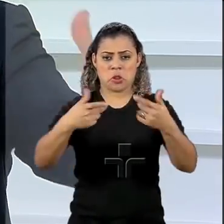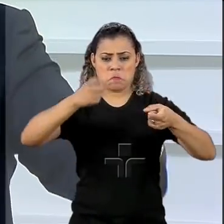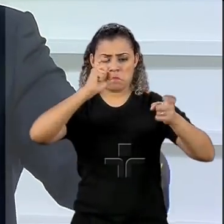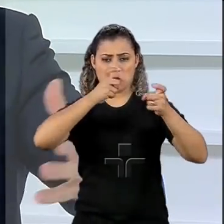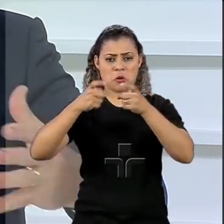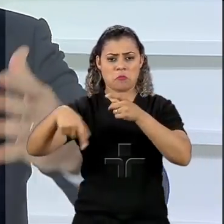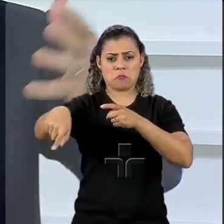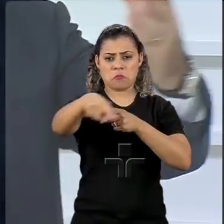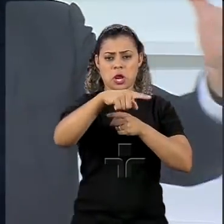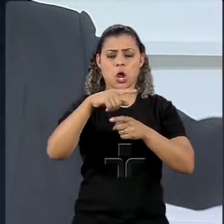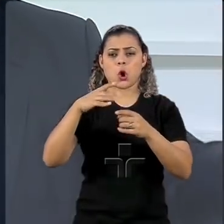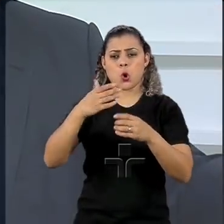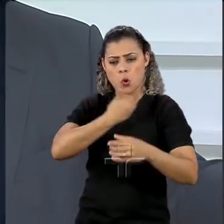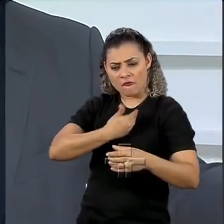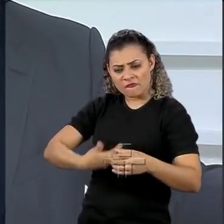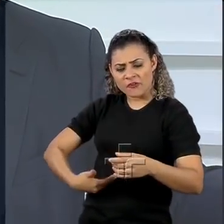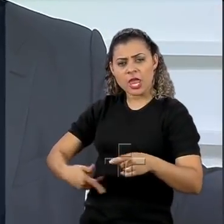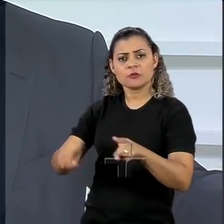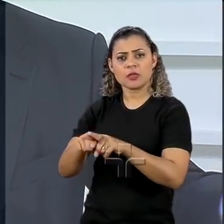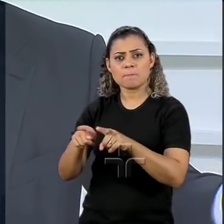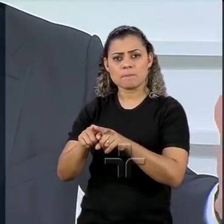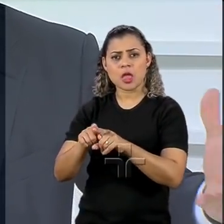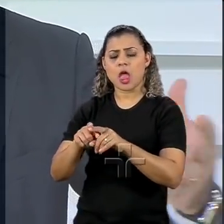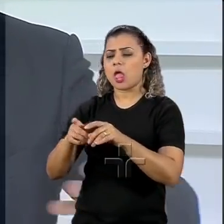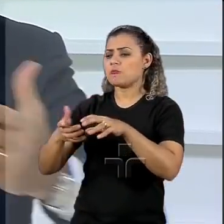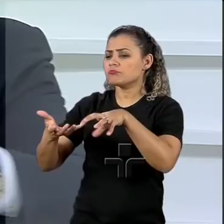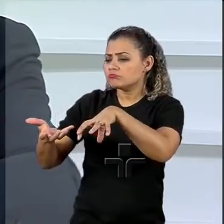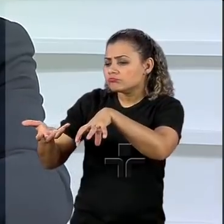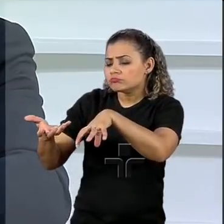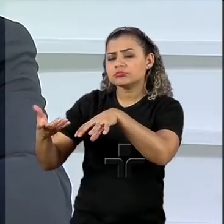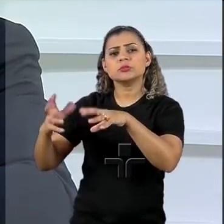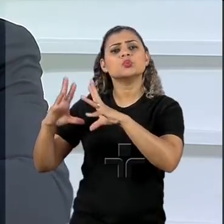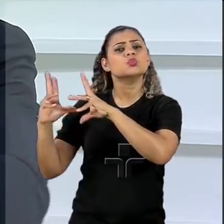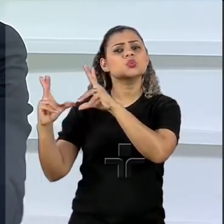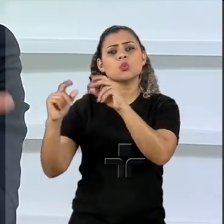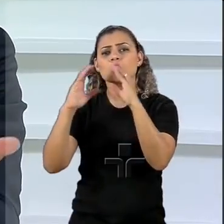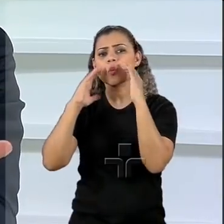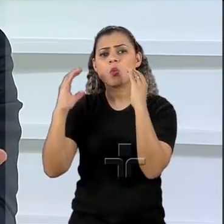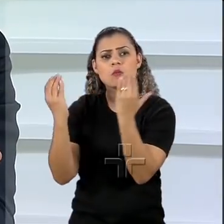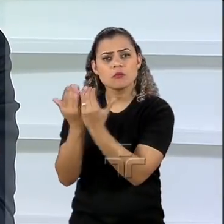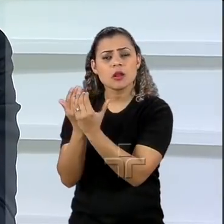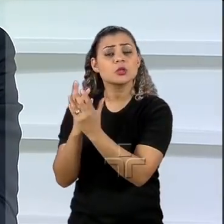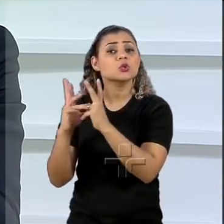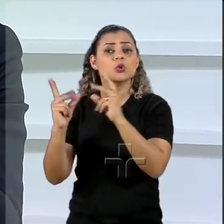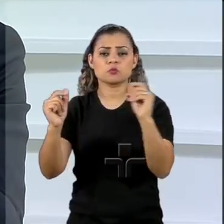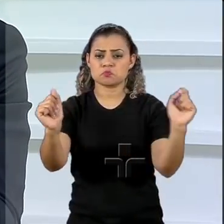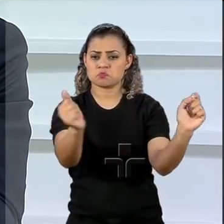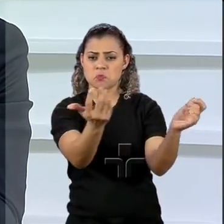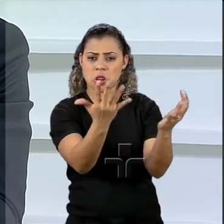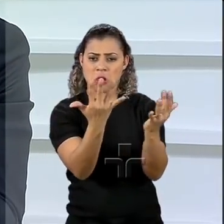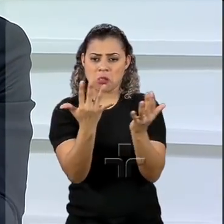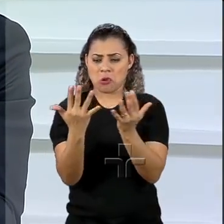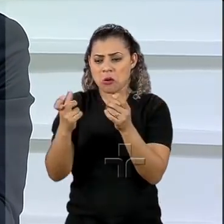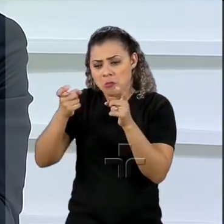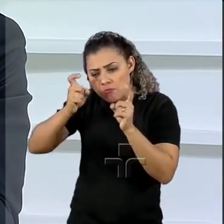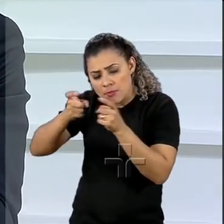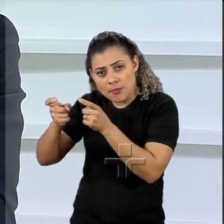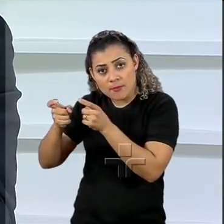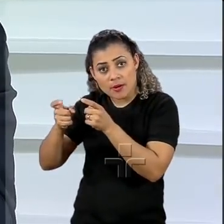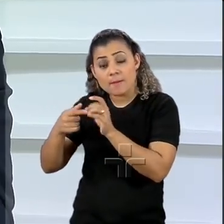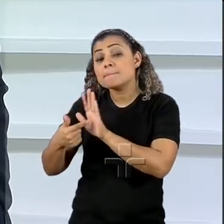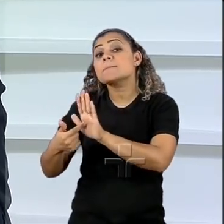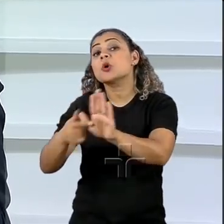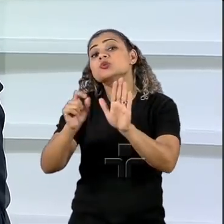que o Congresso Nacional, enfim, para que as pessoas interessadas compareçam e deem as suas impressões. Isso mostra